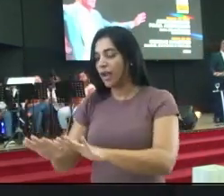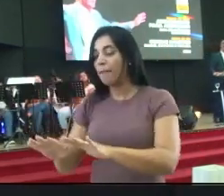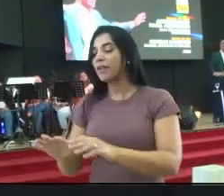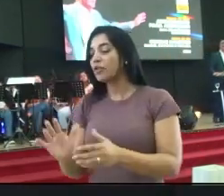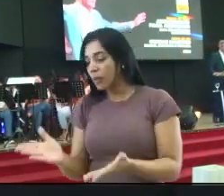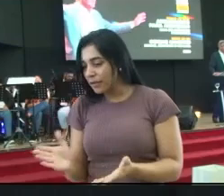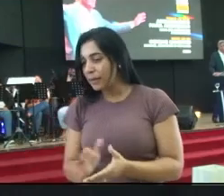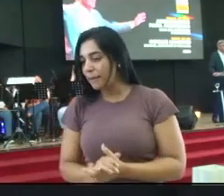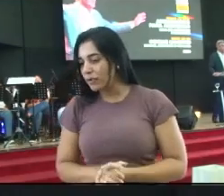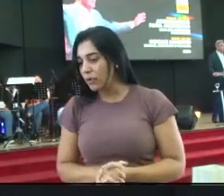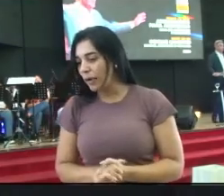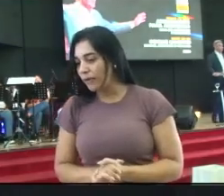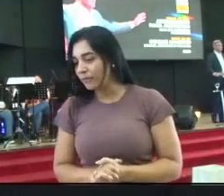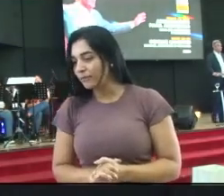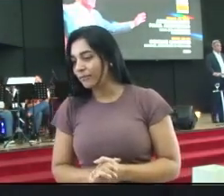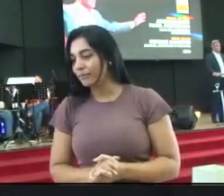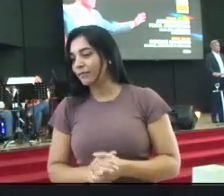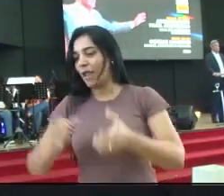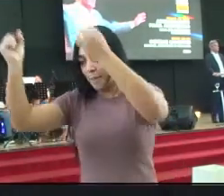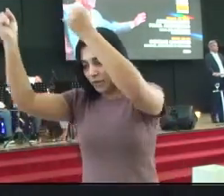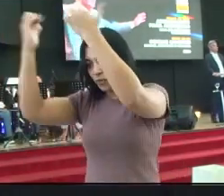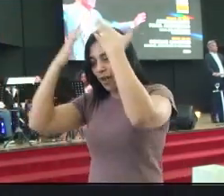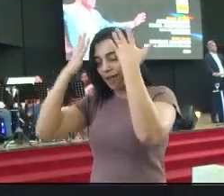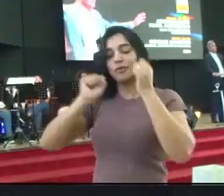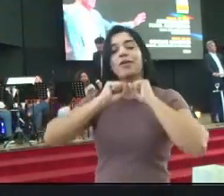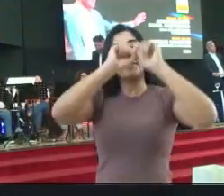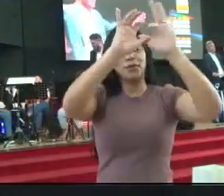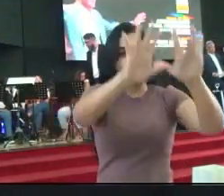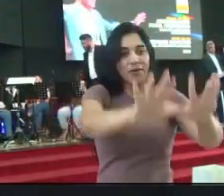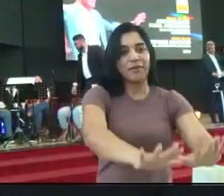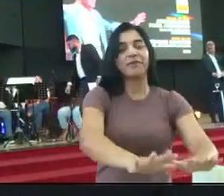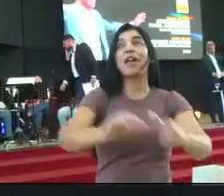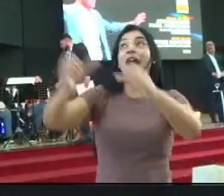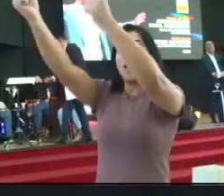Abençoar. Você pode repetir comigo? Vamos dizer: